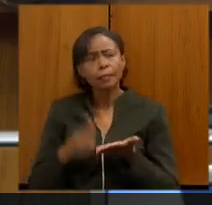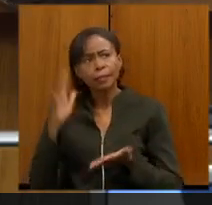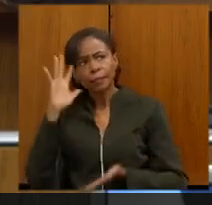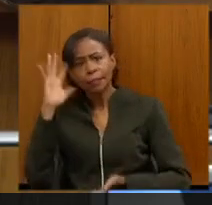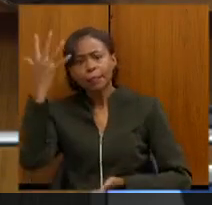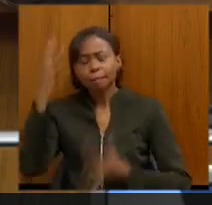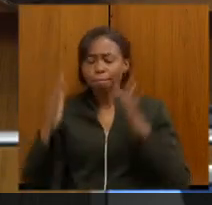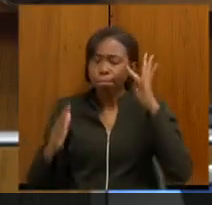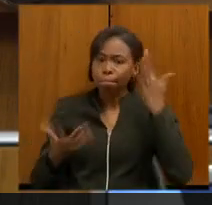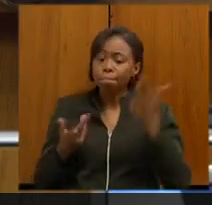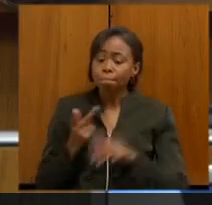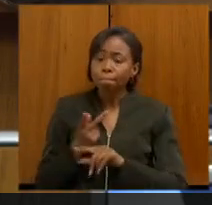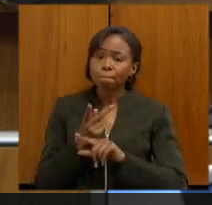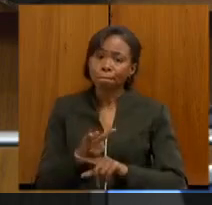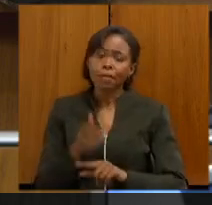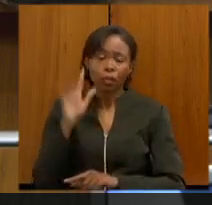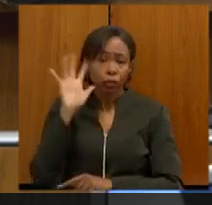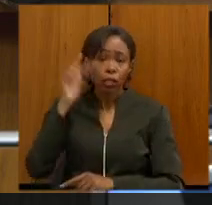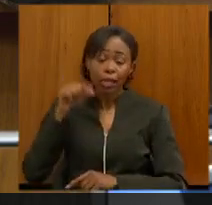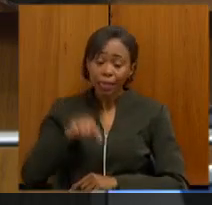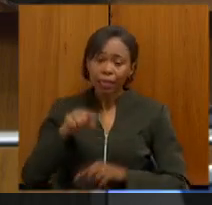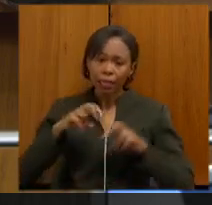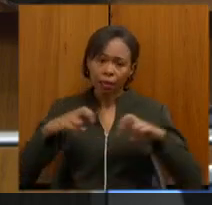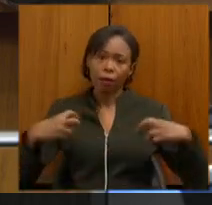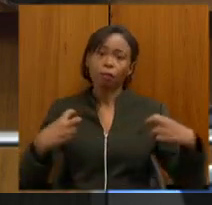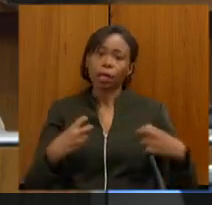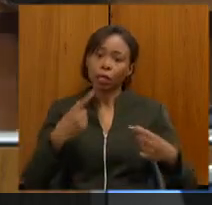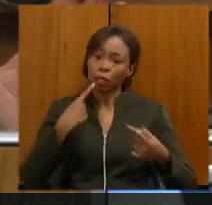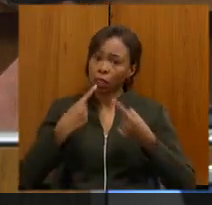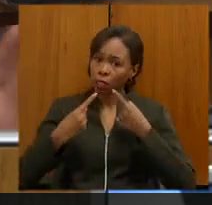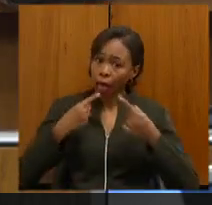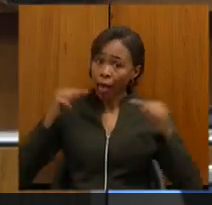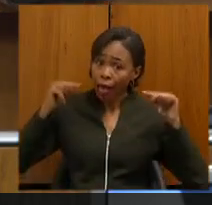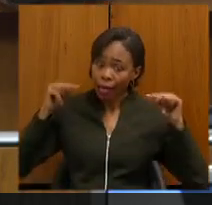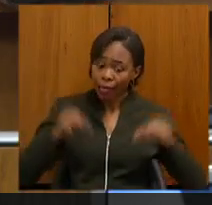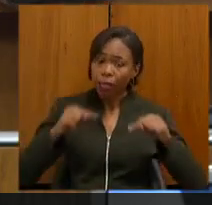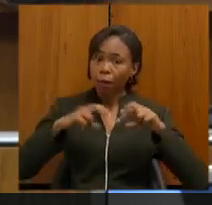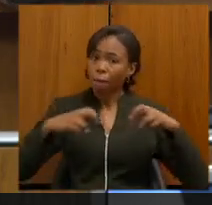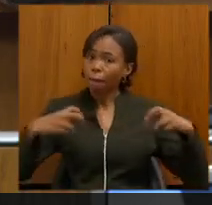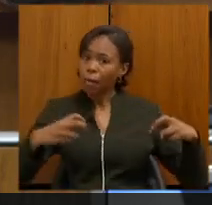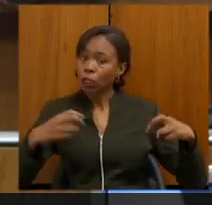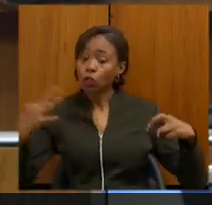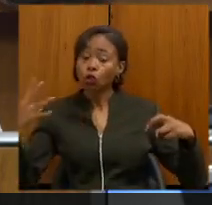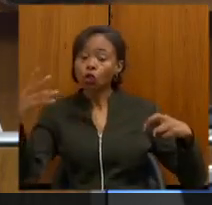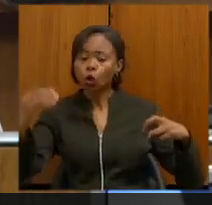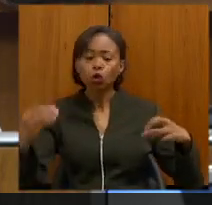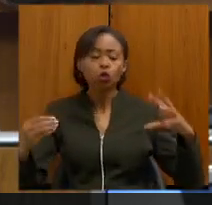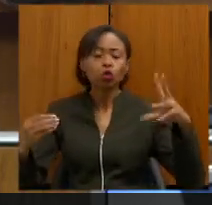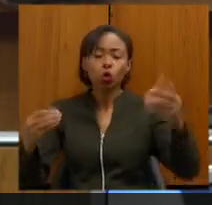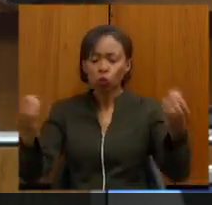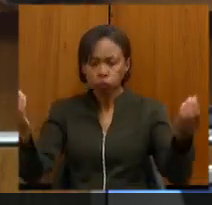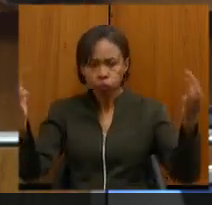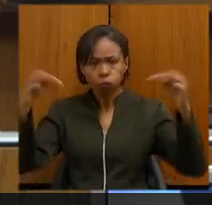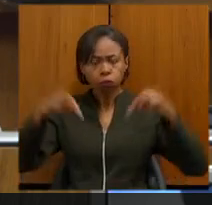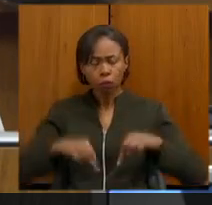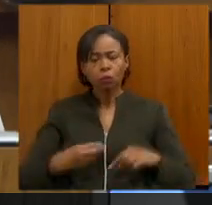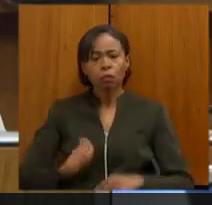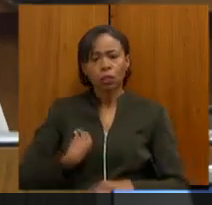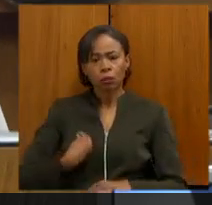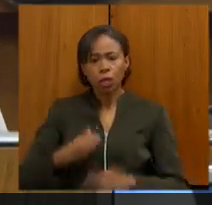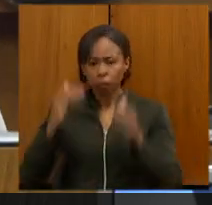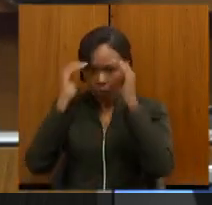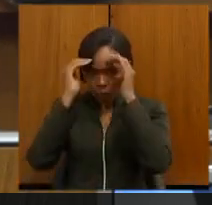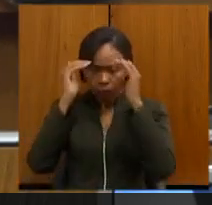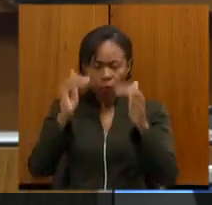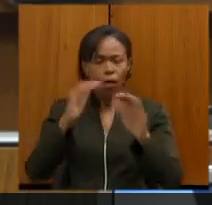Busca das soluções a partir da mesa de aula então a mesa tem que botar todo mundo lá e todo mundo tem que seguir e